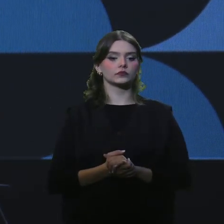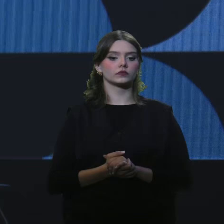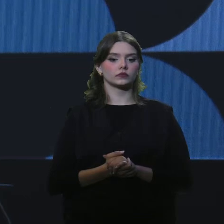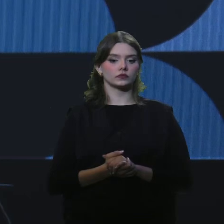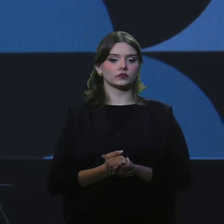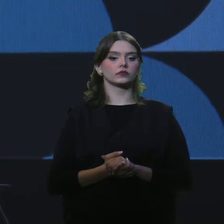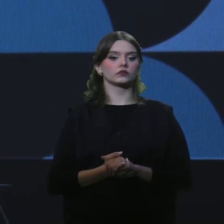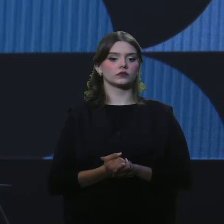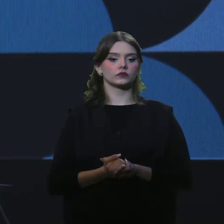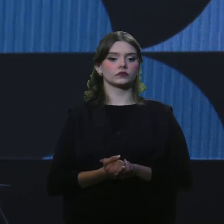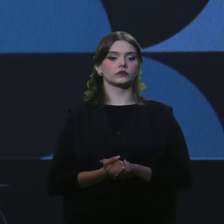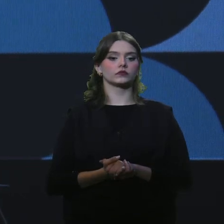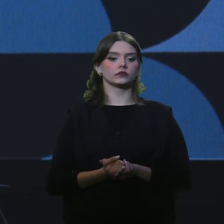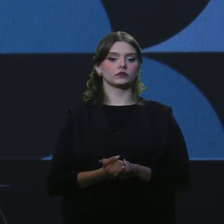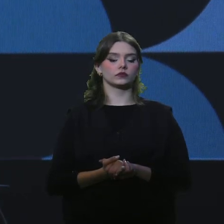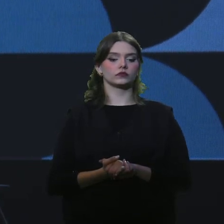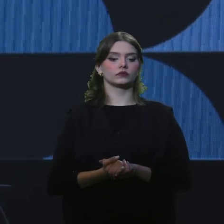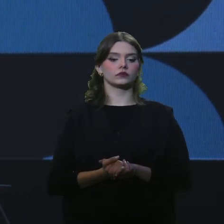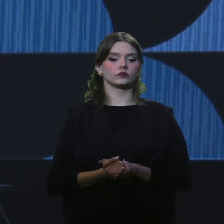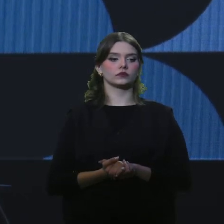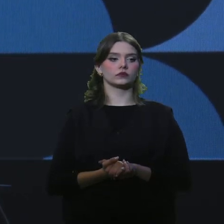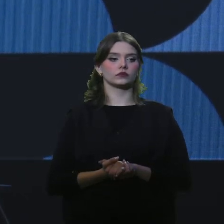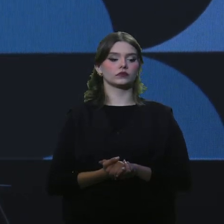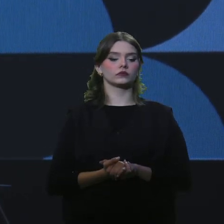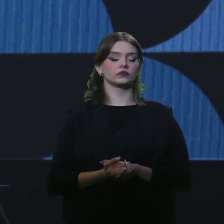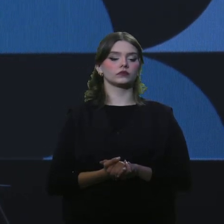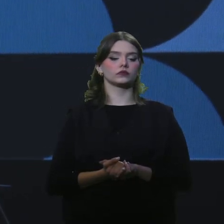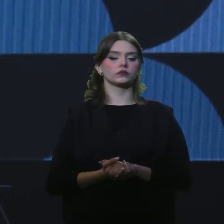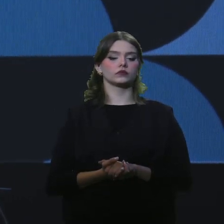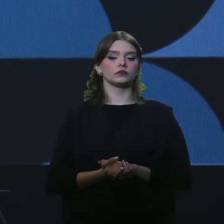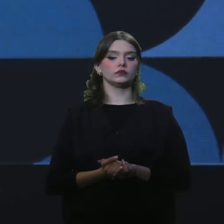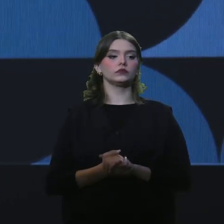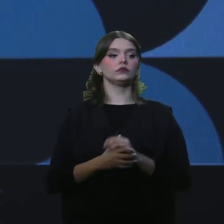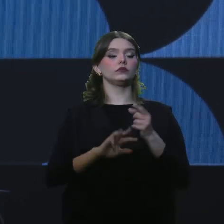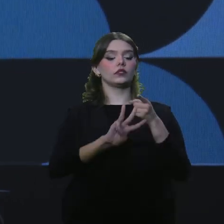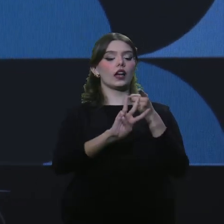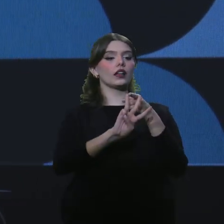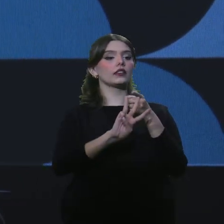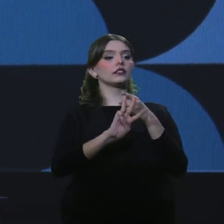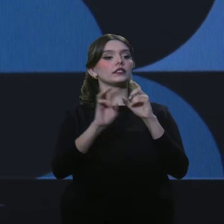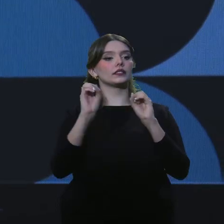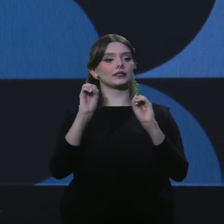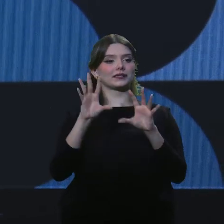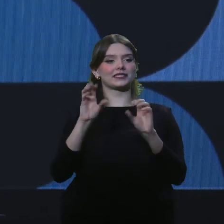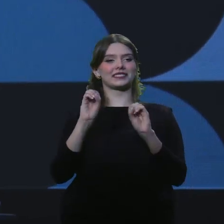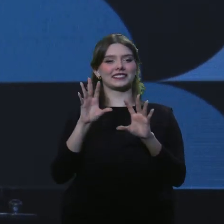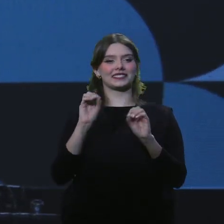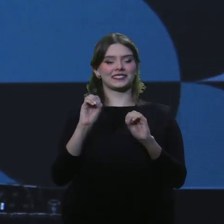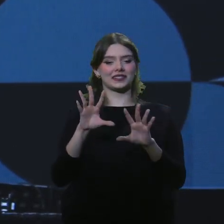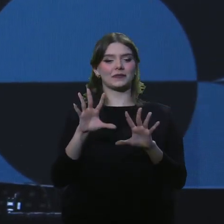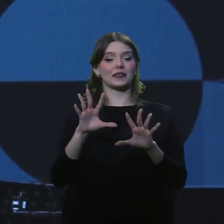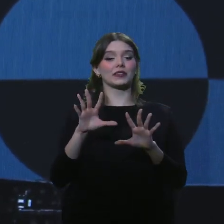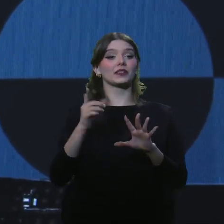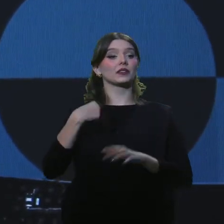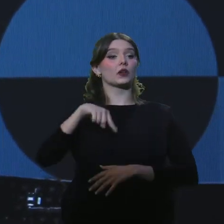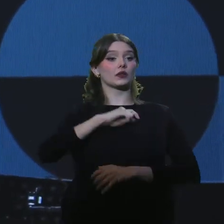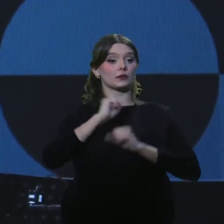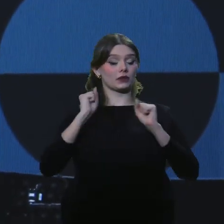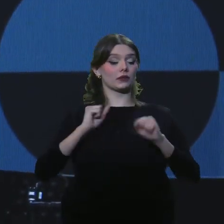mas queimará a palha no fogo que nunca se apagará. Terceira realidade sobre João Batista que é aplicável às nossas vidas.